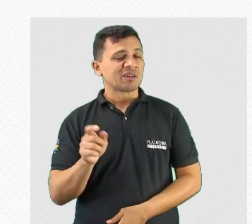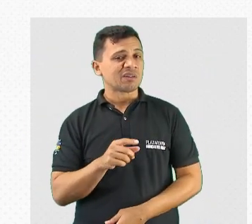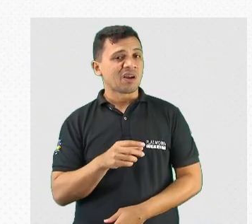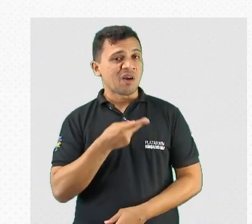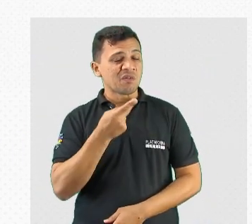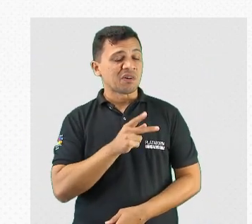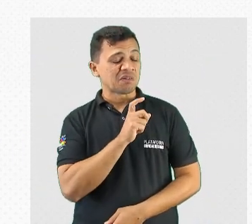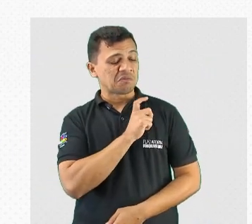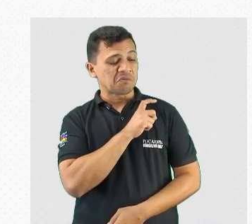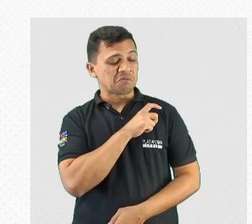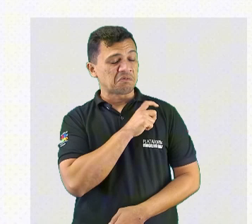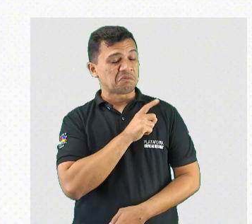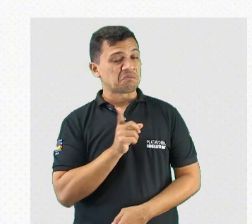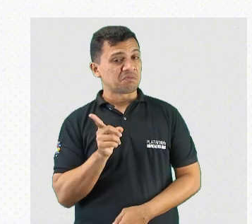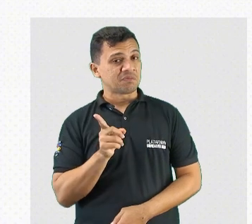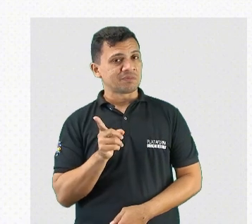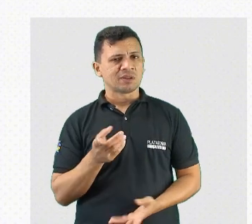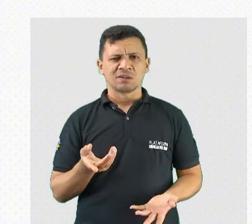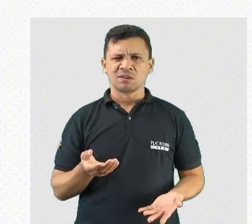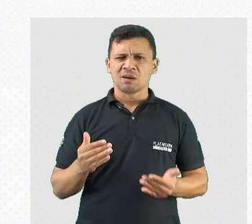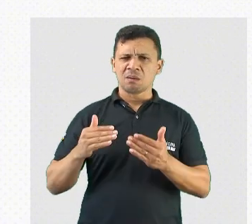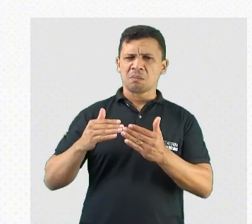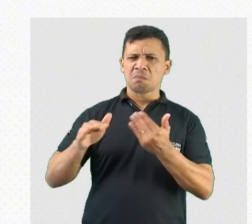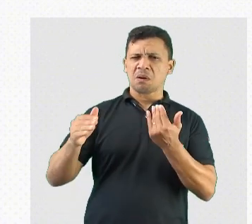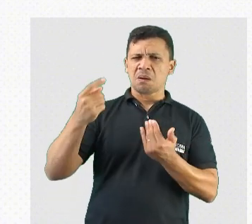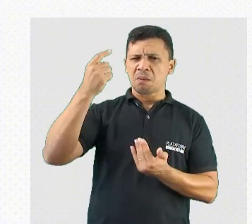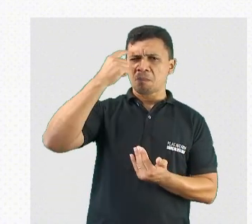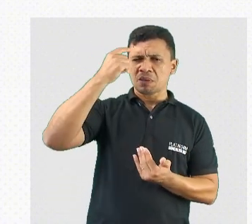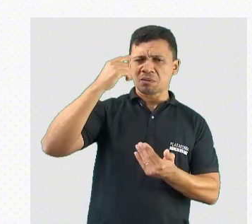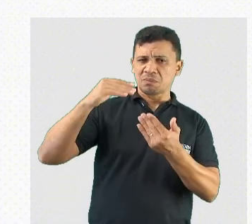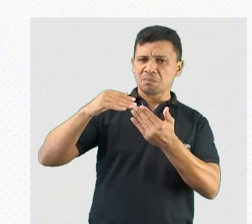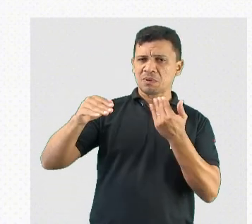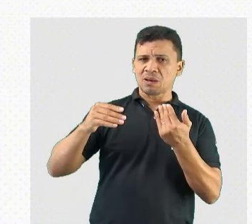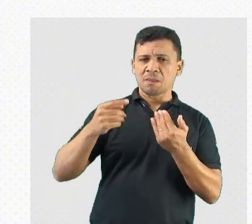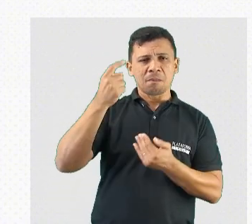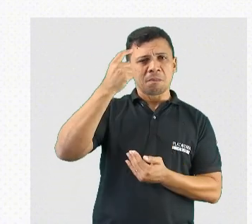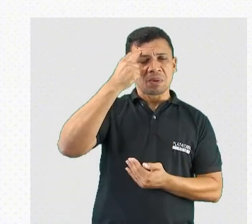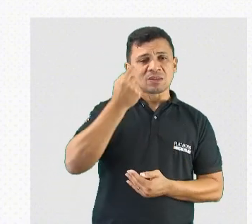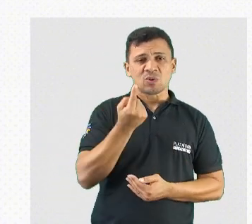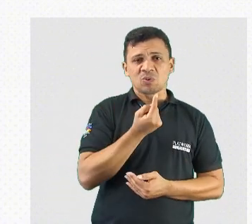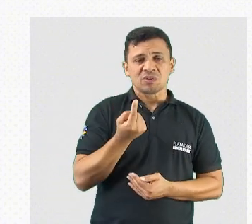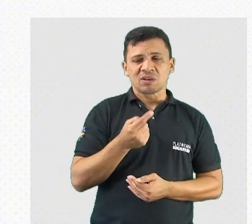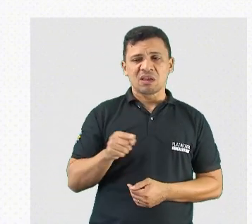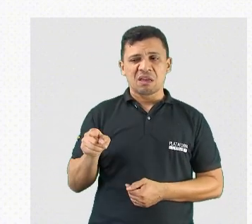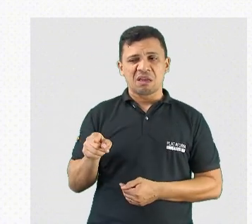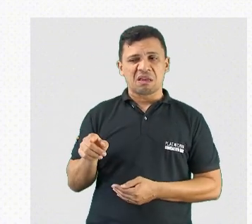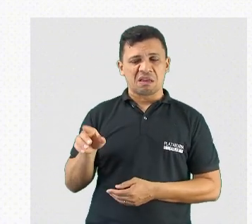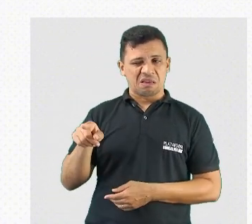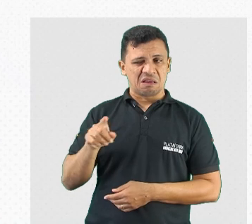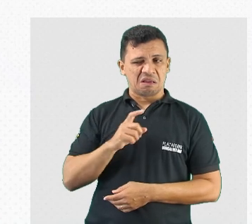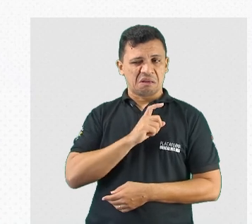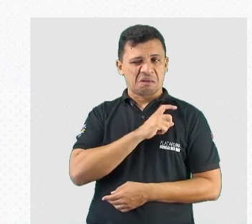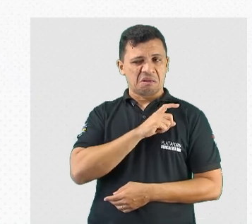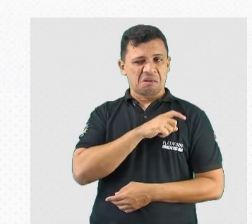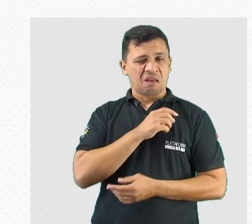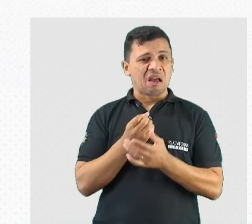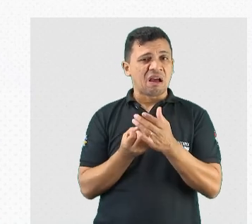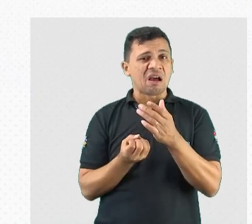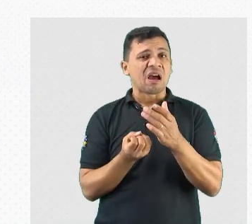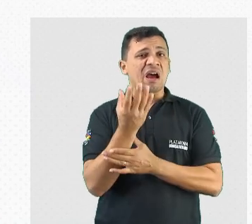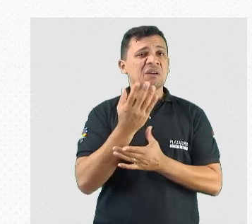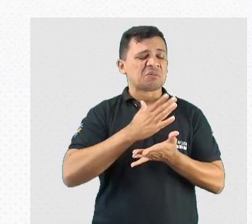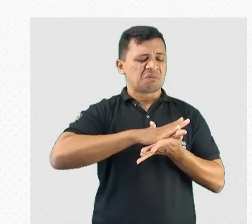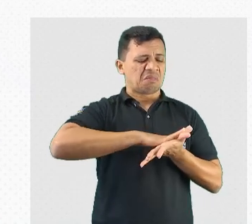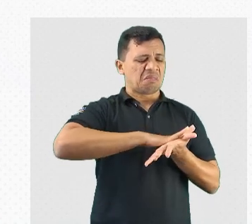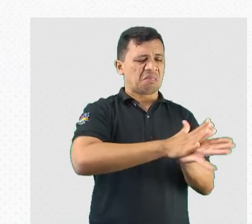da tua linha de pensamento, que você achou que é única, aí você chama de feitiçaria, e aí vem uma onda de preconceito,